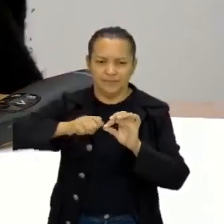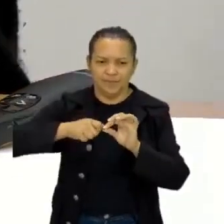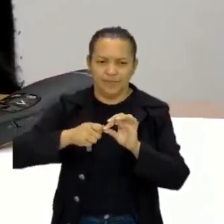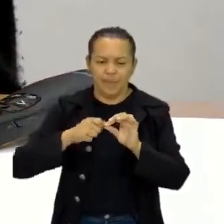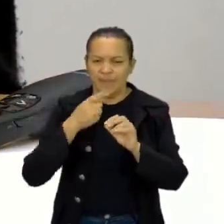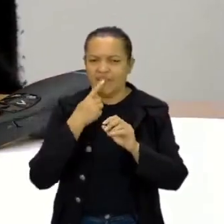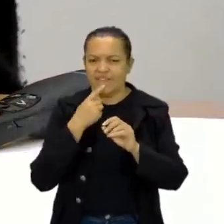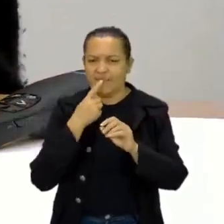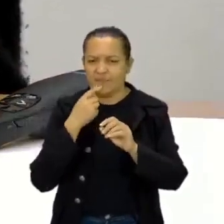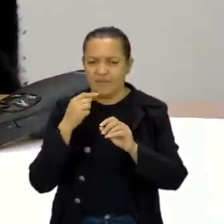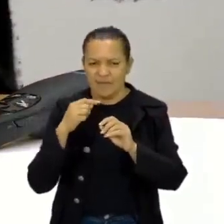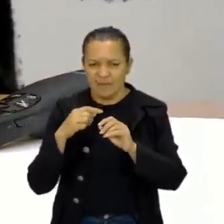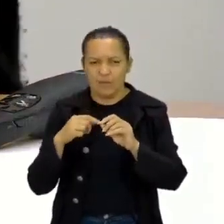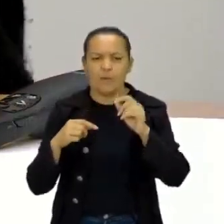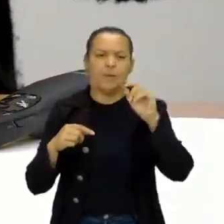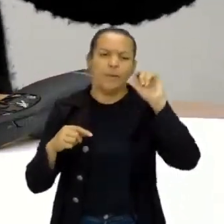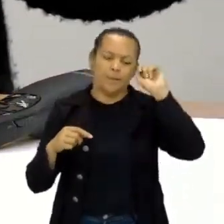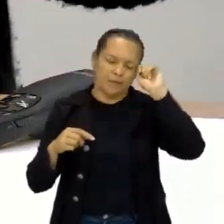Enrosca um no outro.